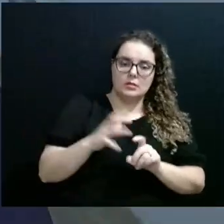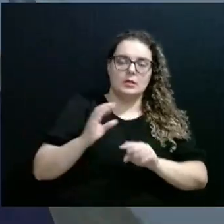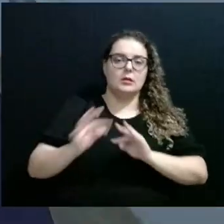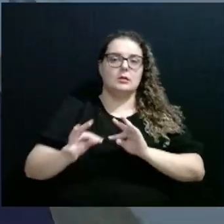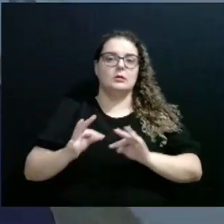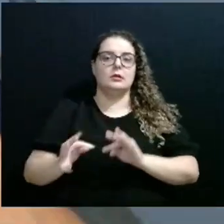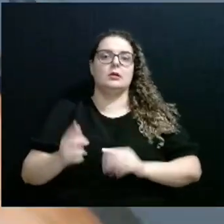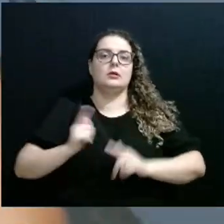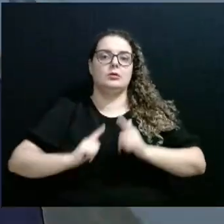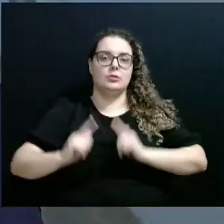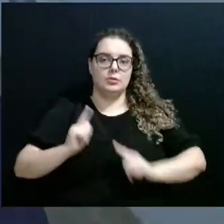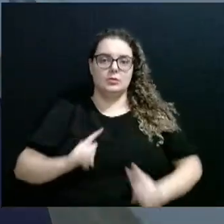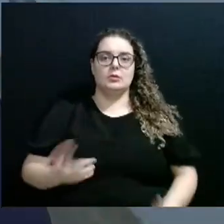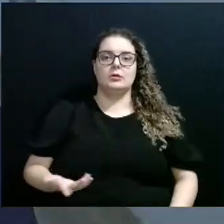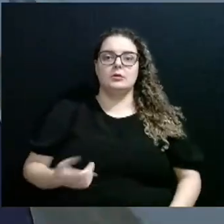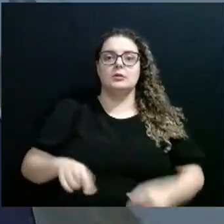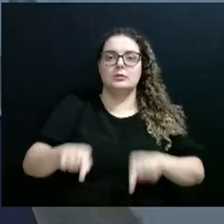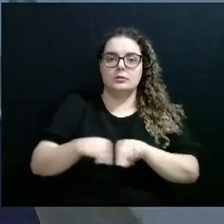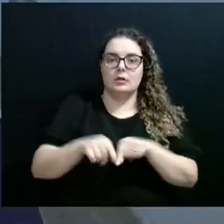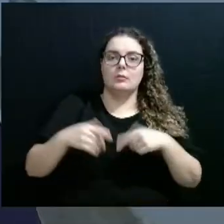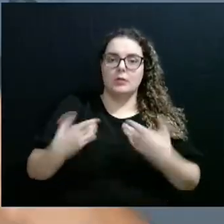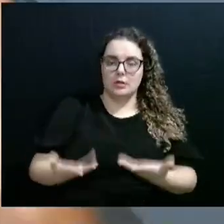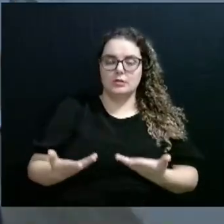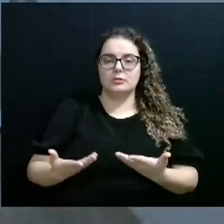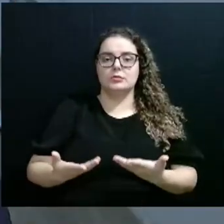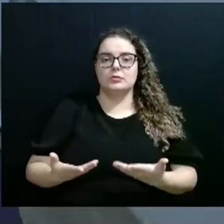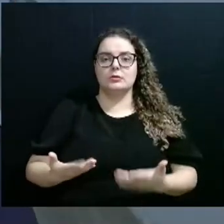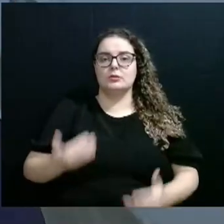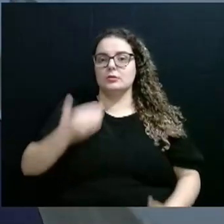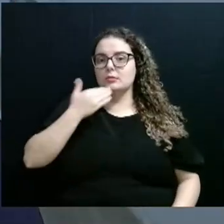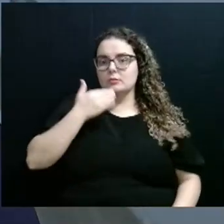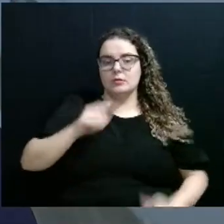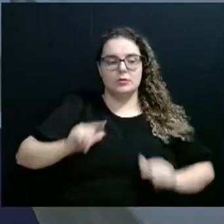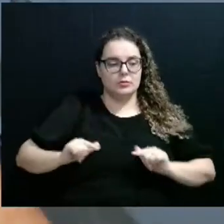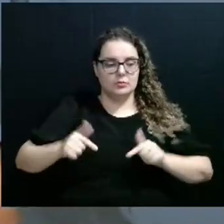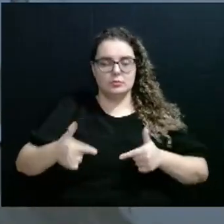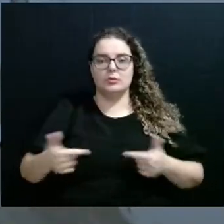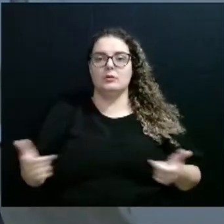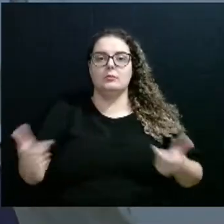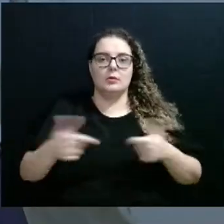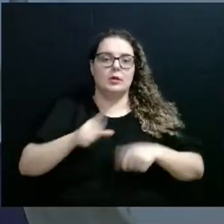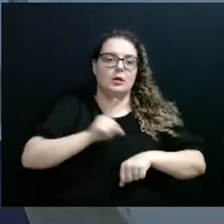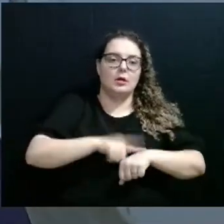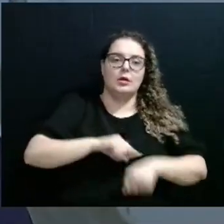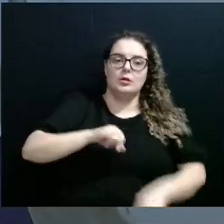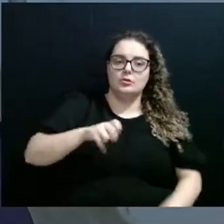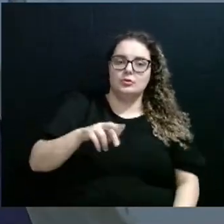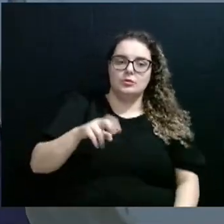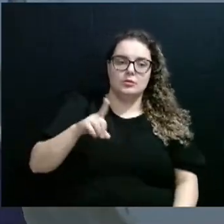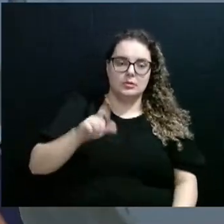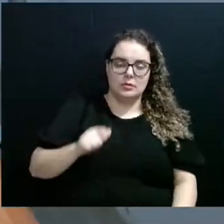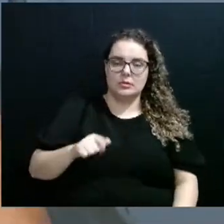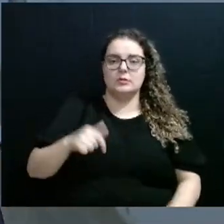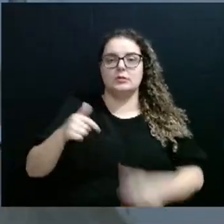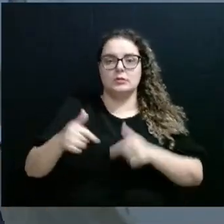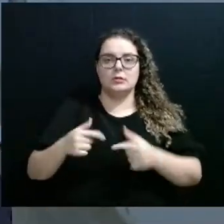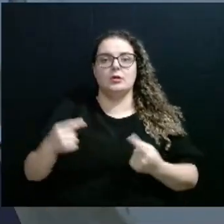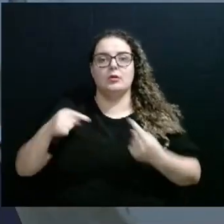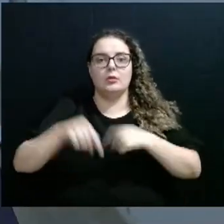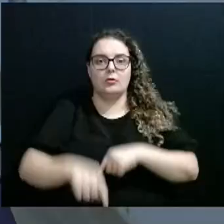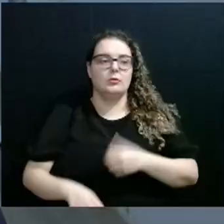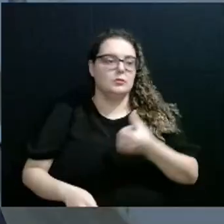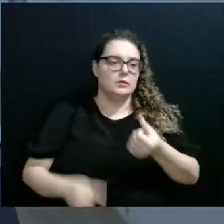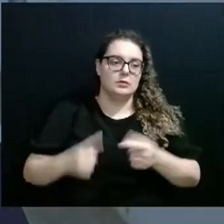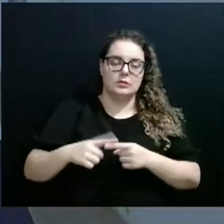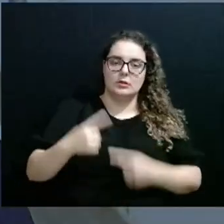Também se liga a isso as reivindicações e as lutas pela redução da jornada de trabalho, contra a escala 6x1, as